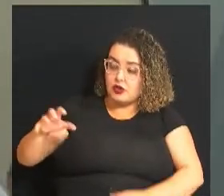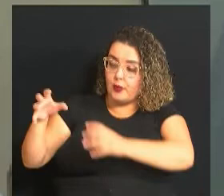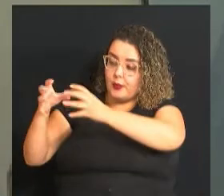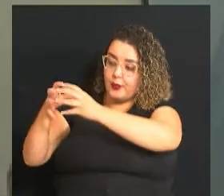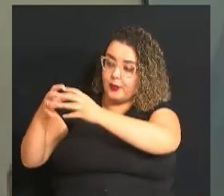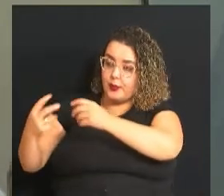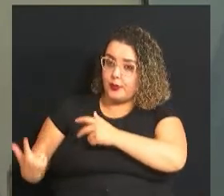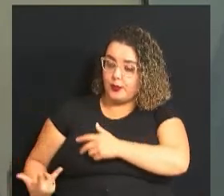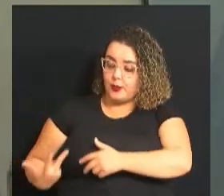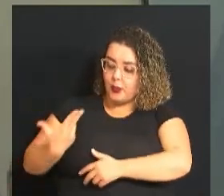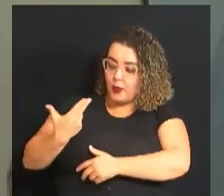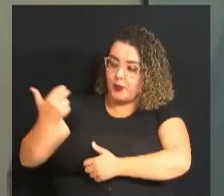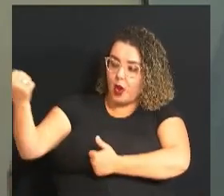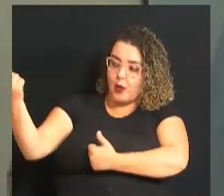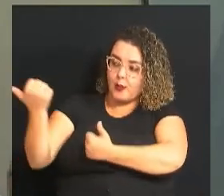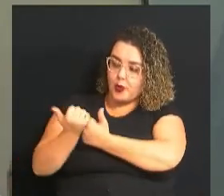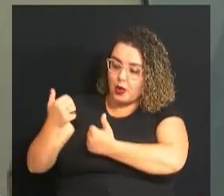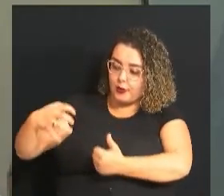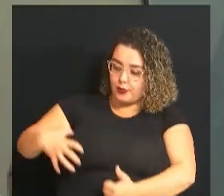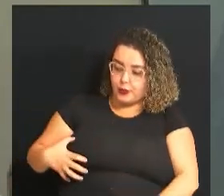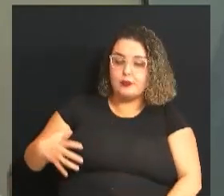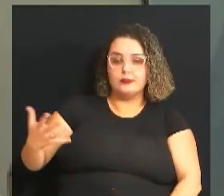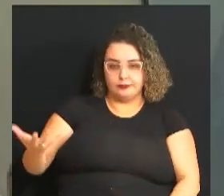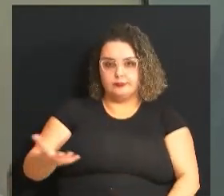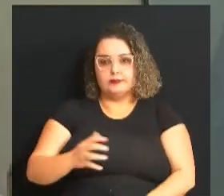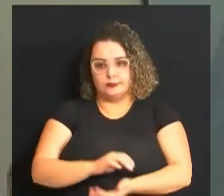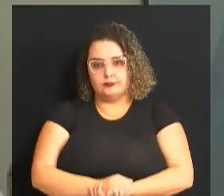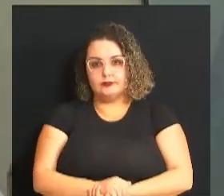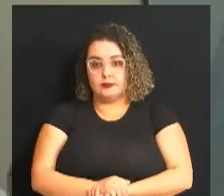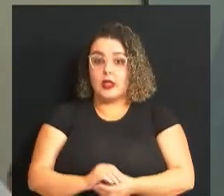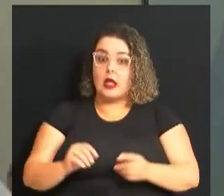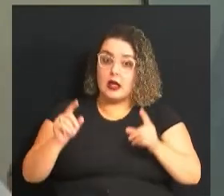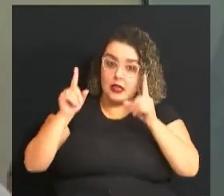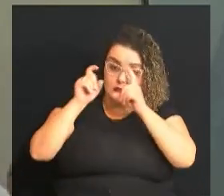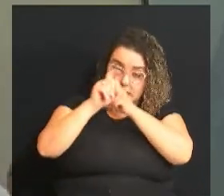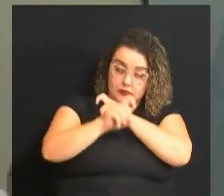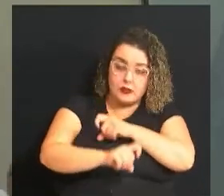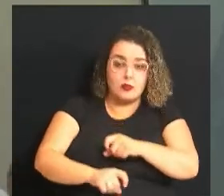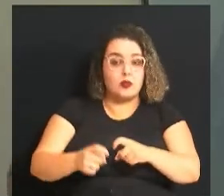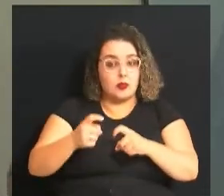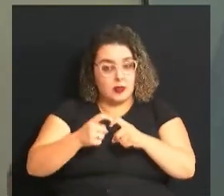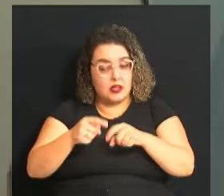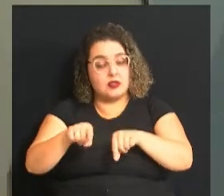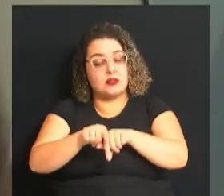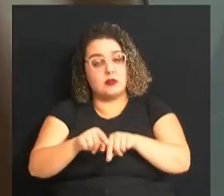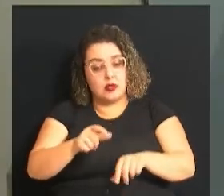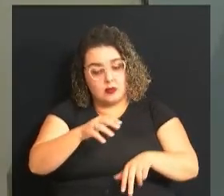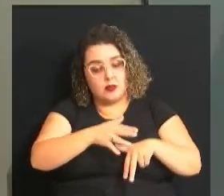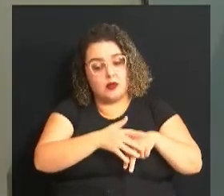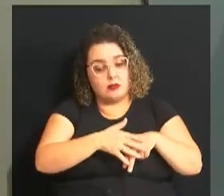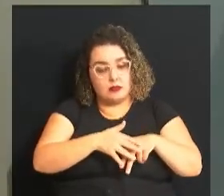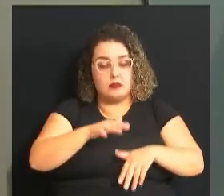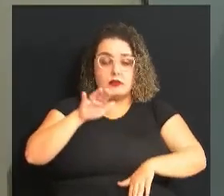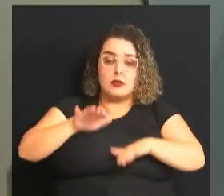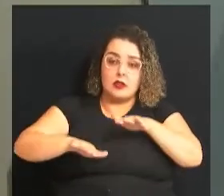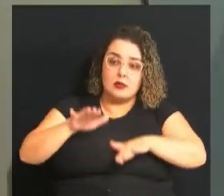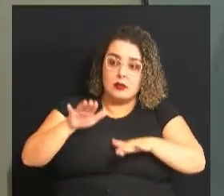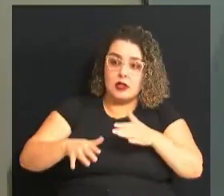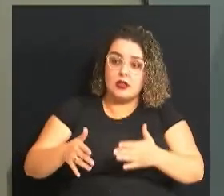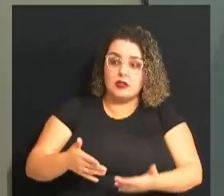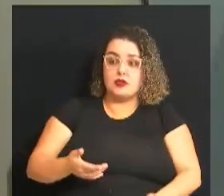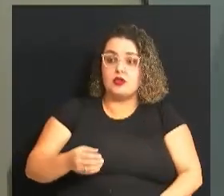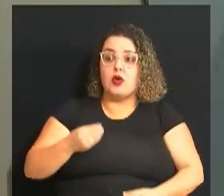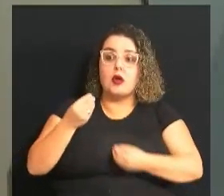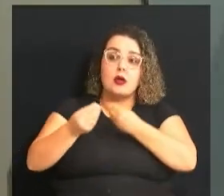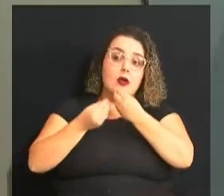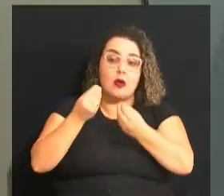desafiadora, né, para o médico e para o paciente e sua rede de apoio. Então, depende muito da causa e de quando foi